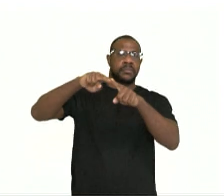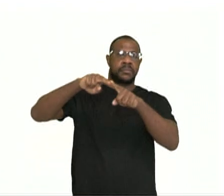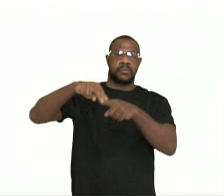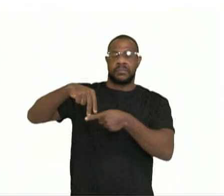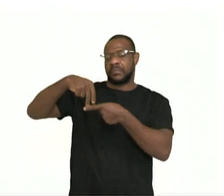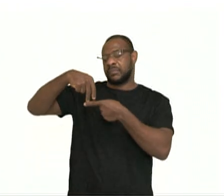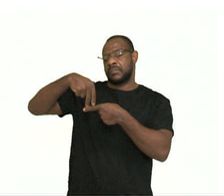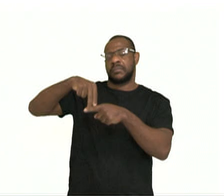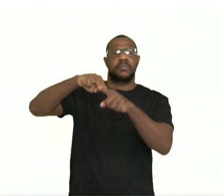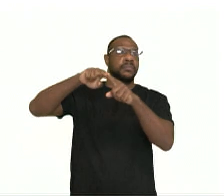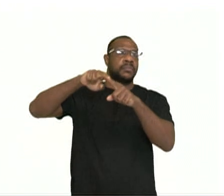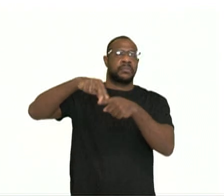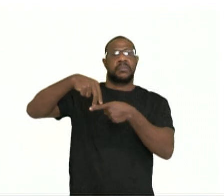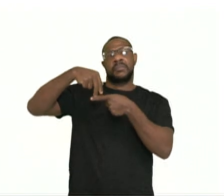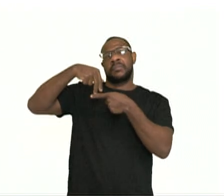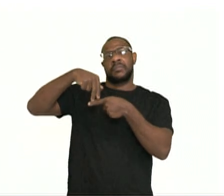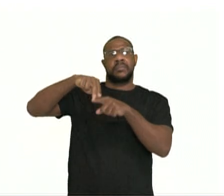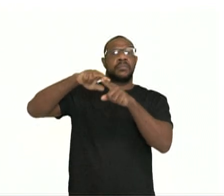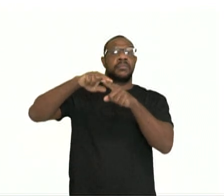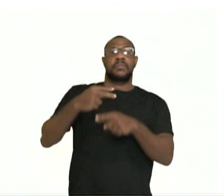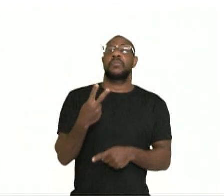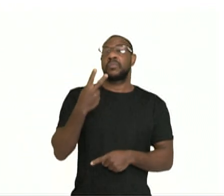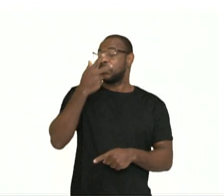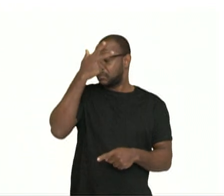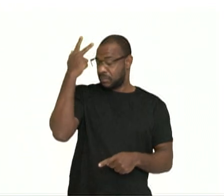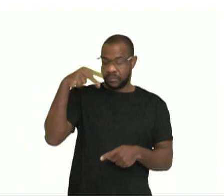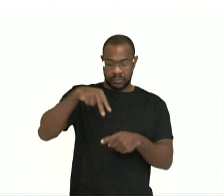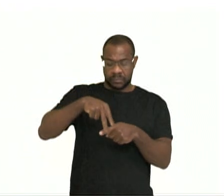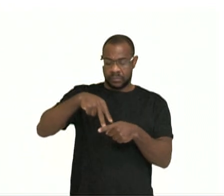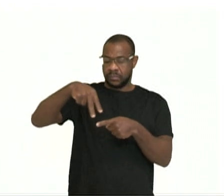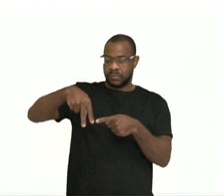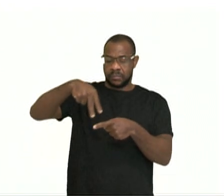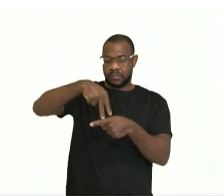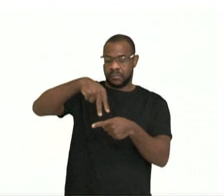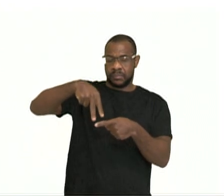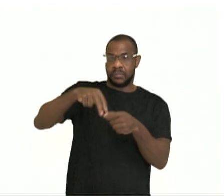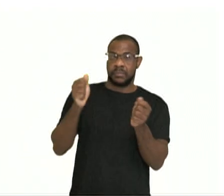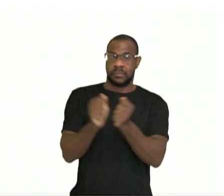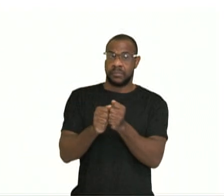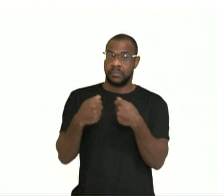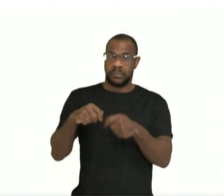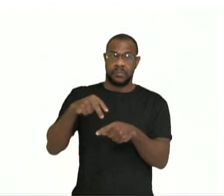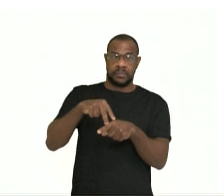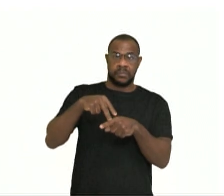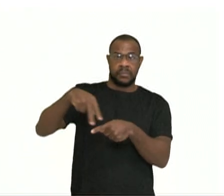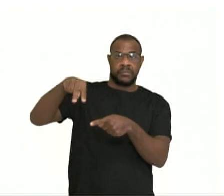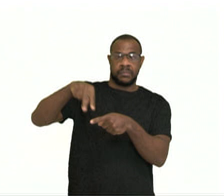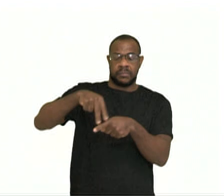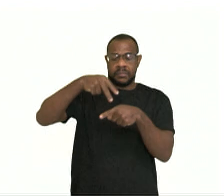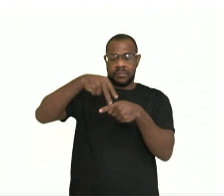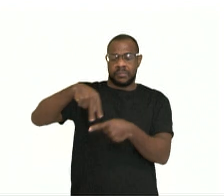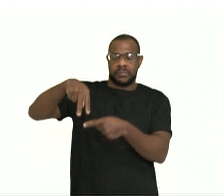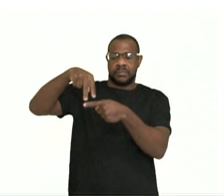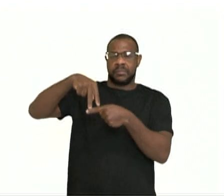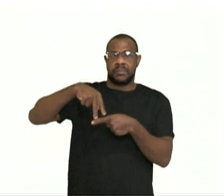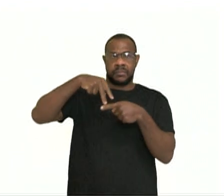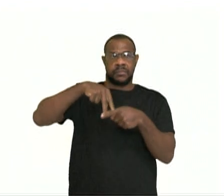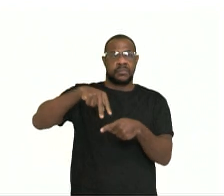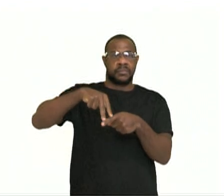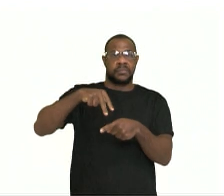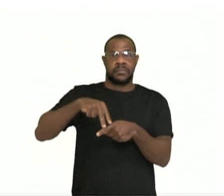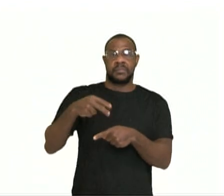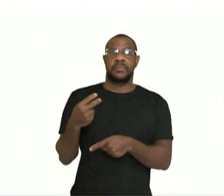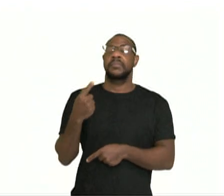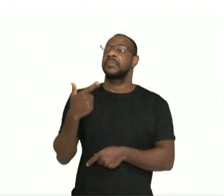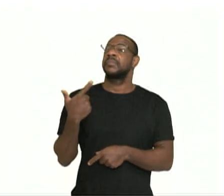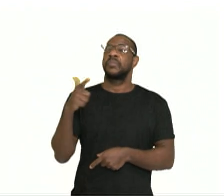essas coreografias. Então, dificulta mais também, porque tem que ter a relação com o outro. Então, não é apenas você sozinho, tem um outro